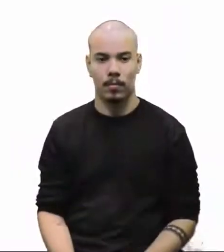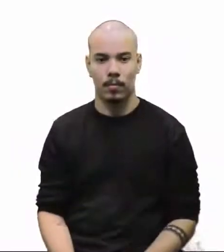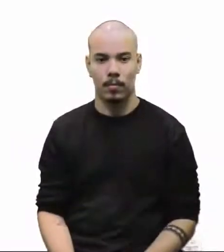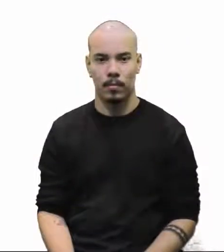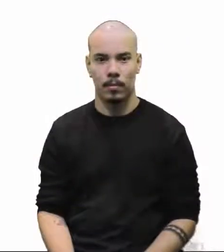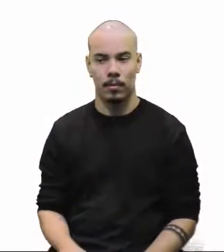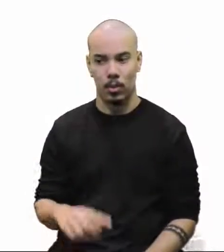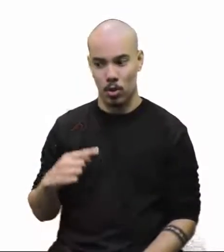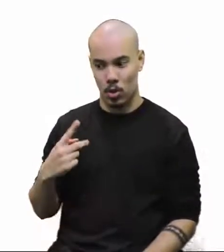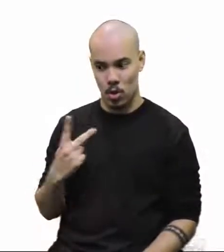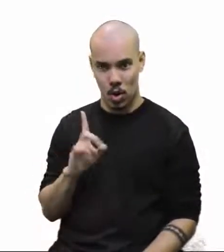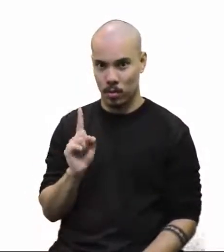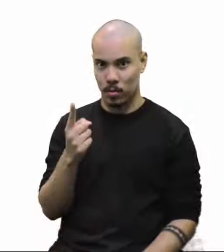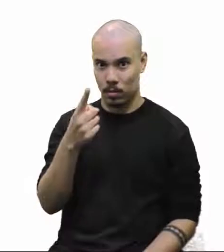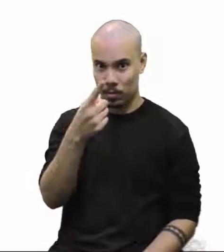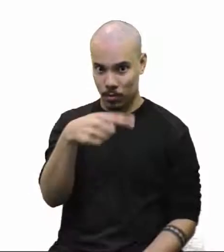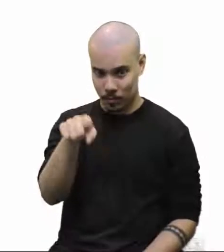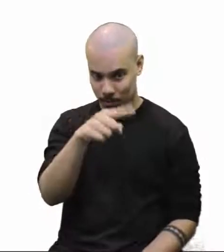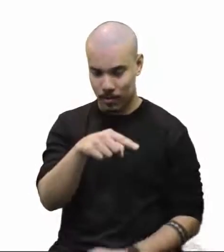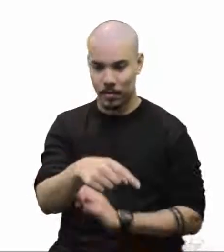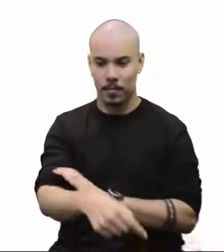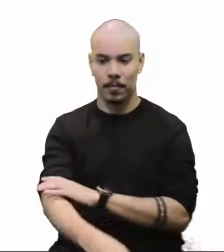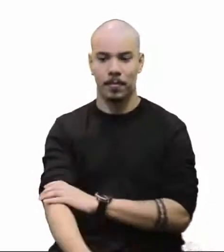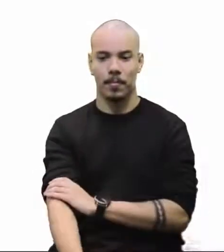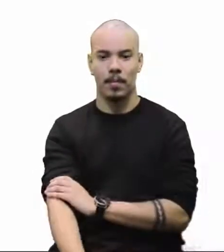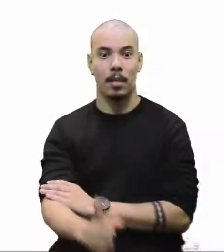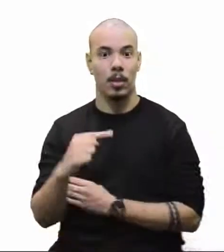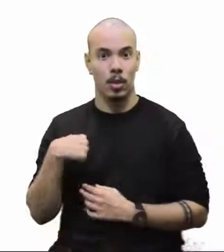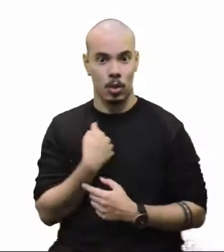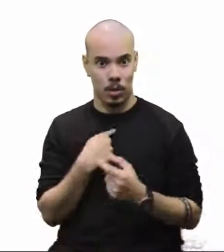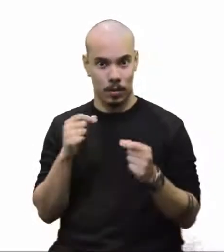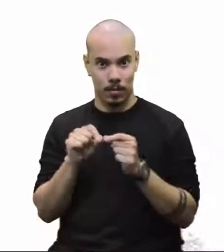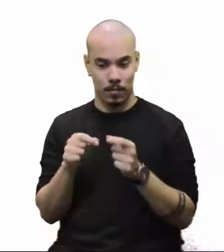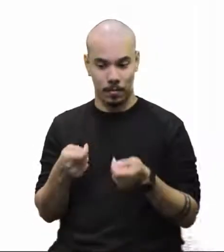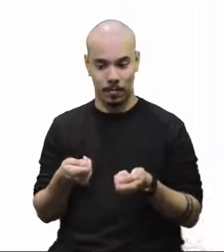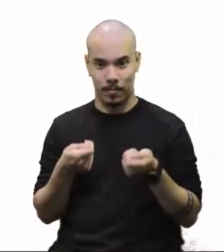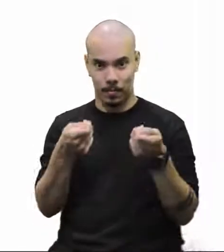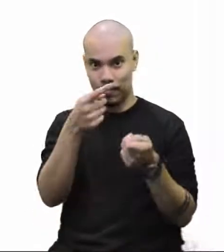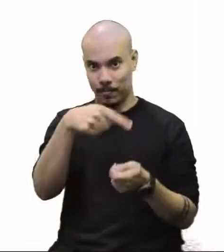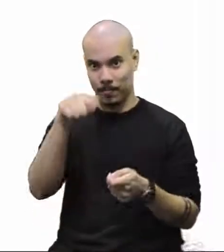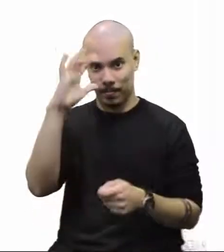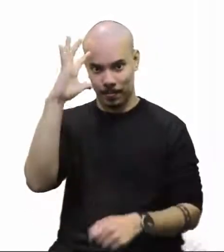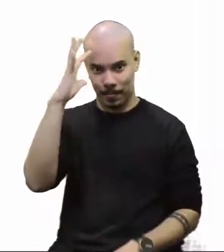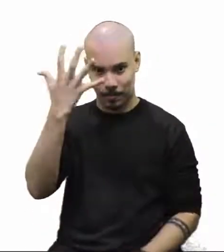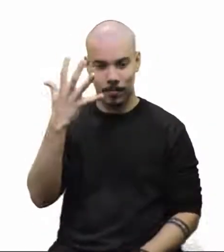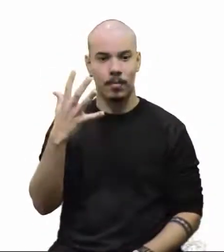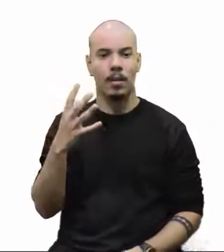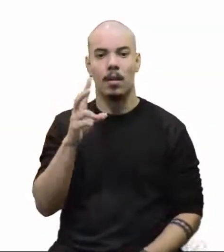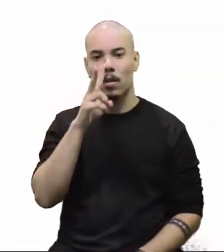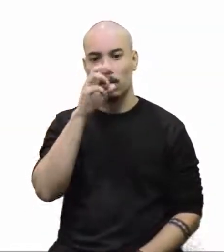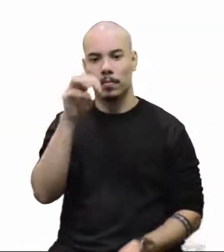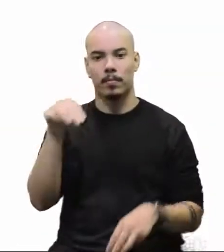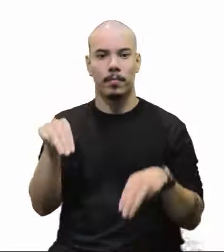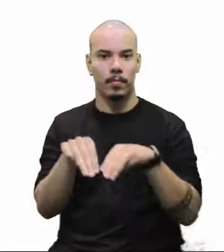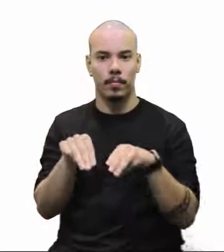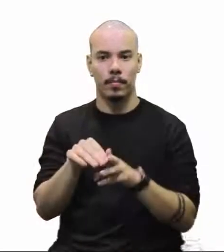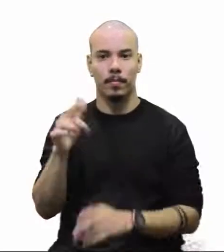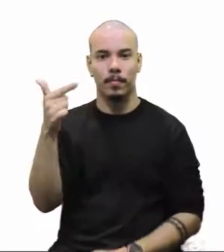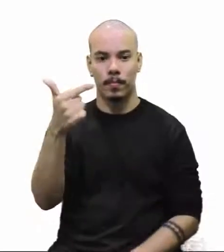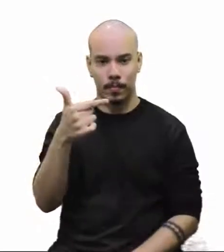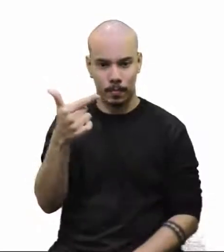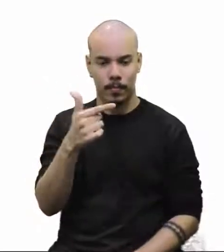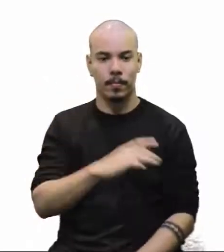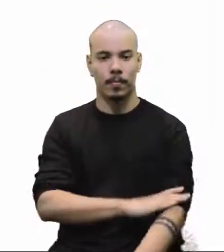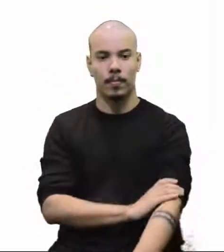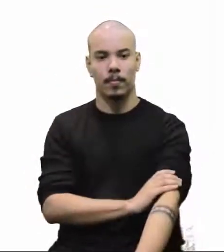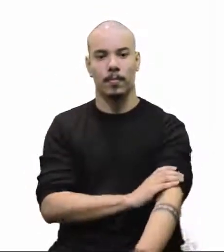não, de vocês. Isso. Vamos As que lá. nós fizemos para eles resolverem, né? Então, força magnética, parte 2. Vemos